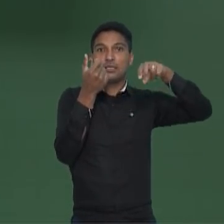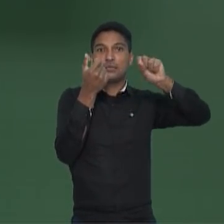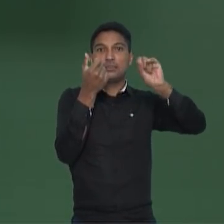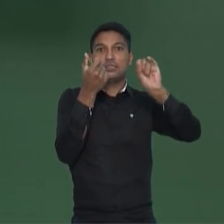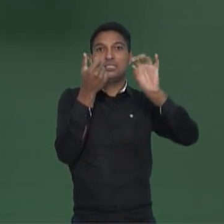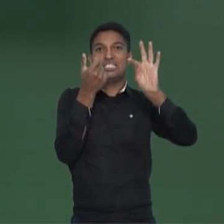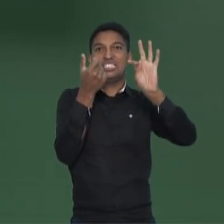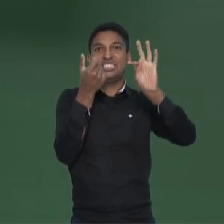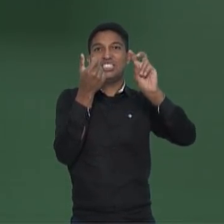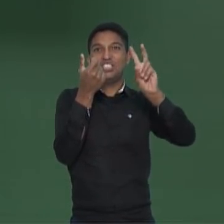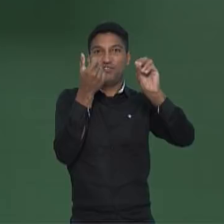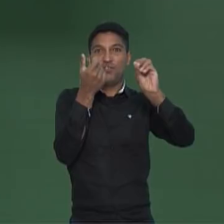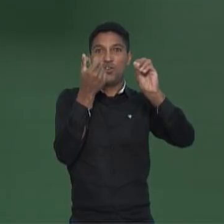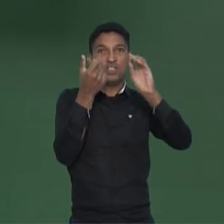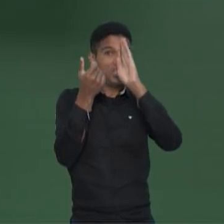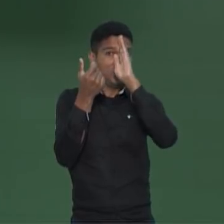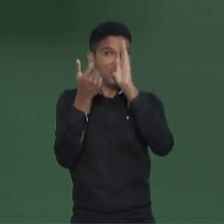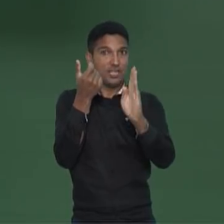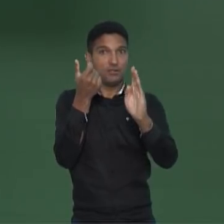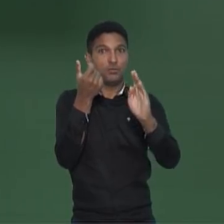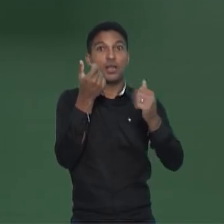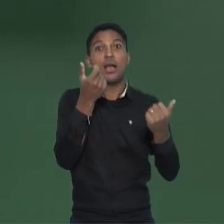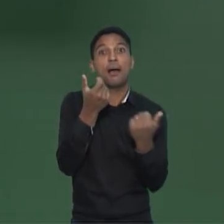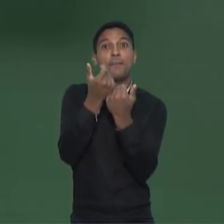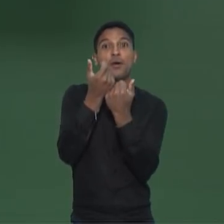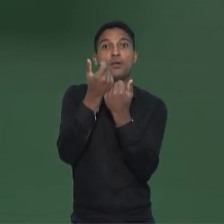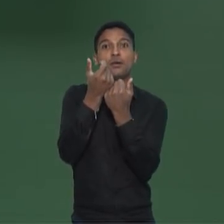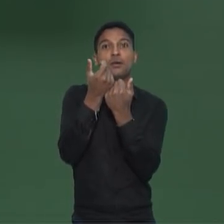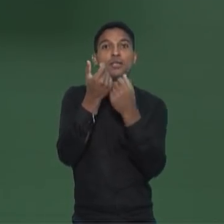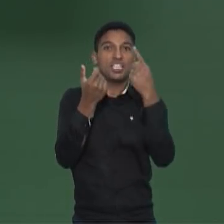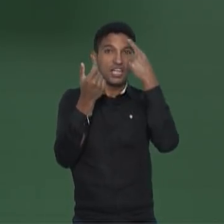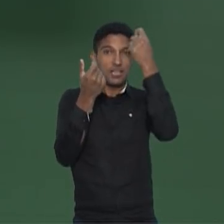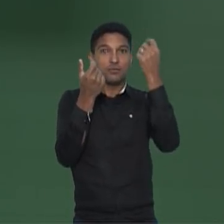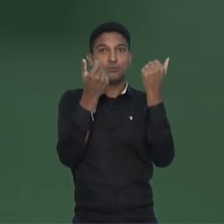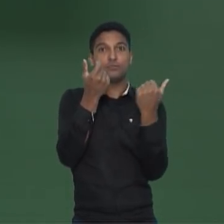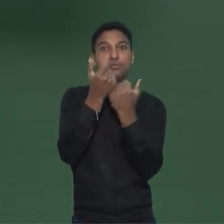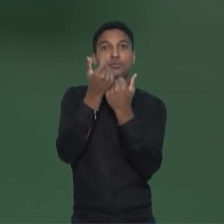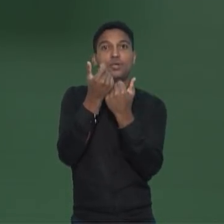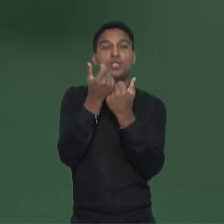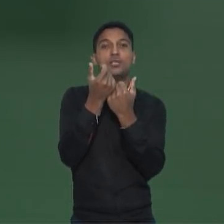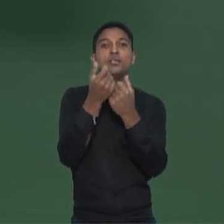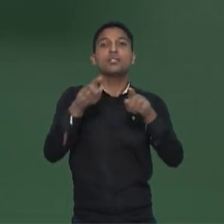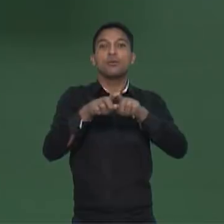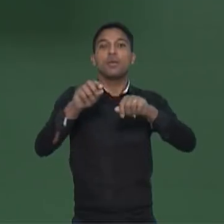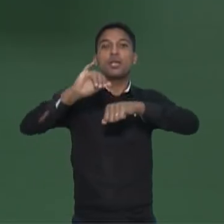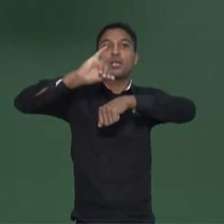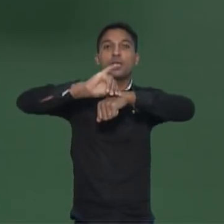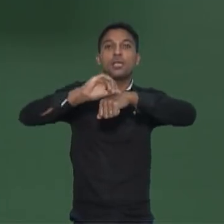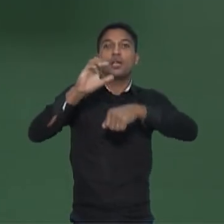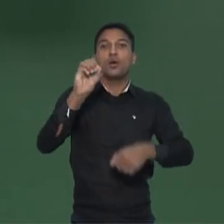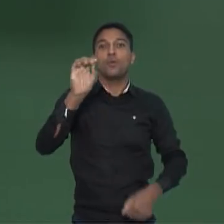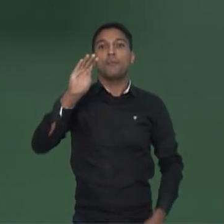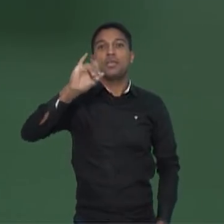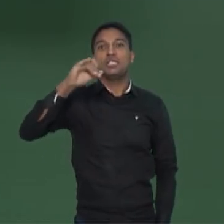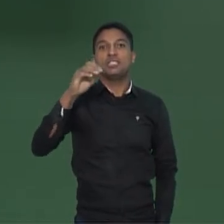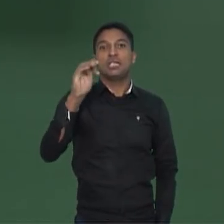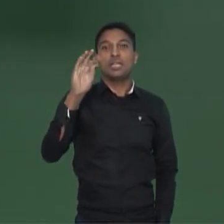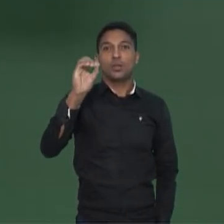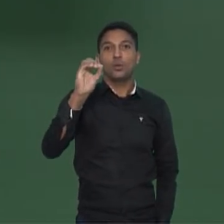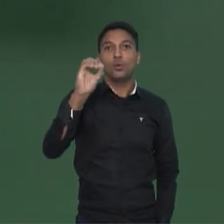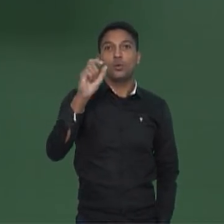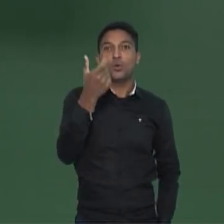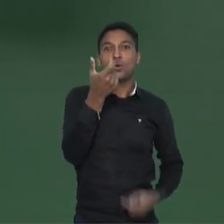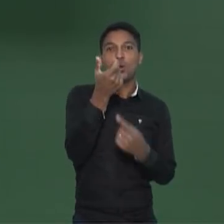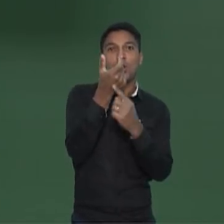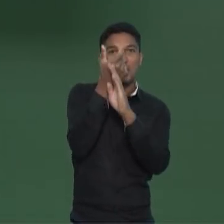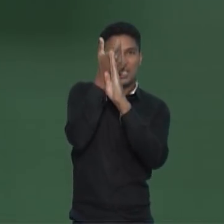apoia algo ou alguém, nesse caso apoia essa ideia. Um objeto direto, um verbo transitivo direto,